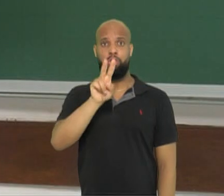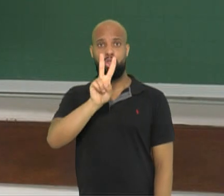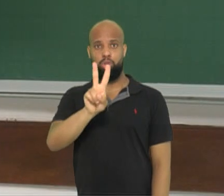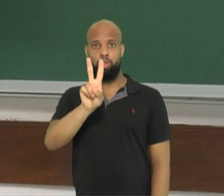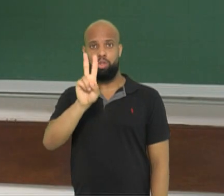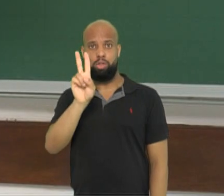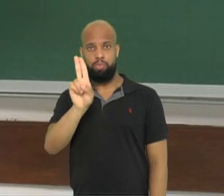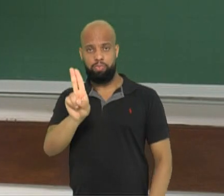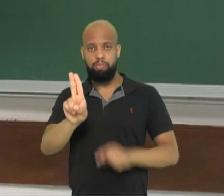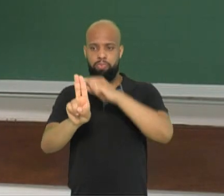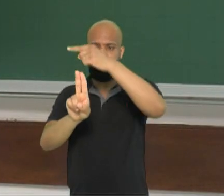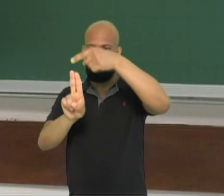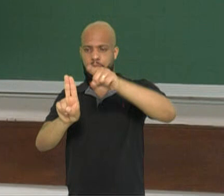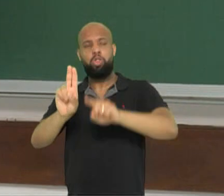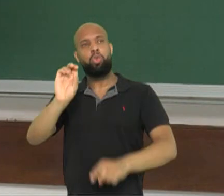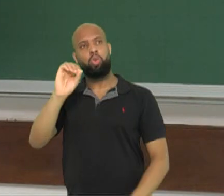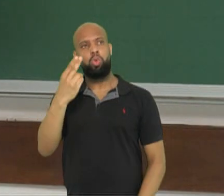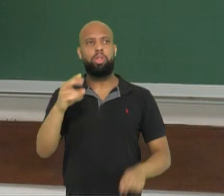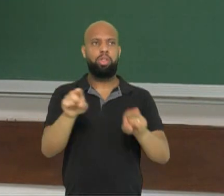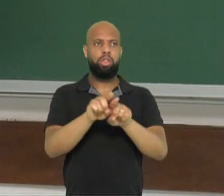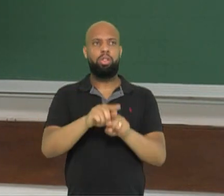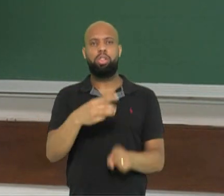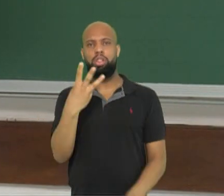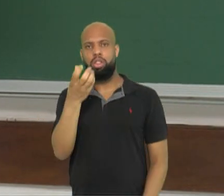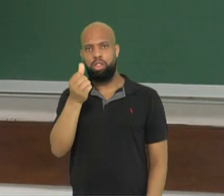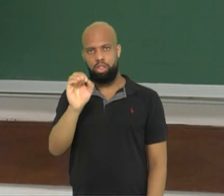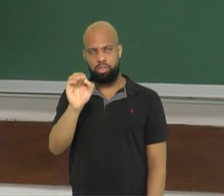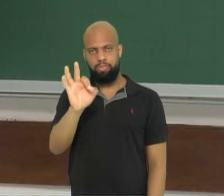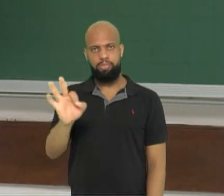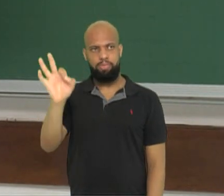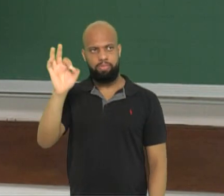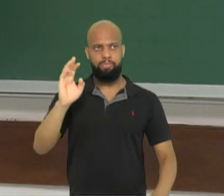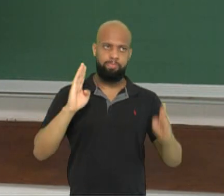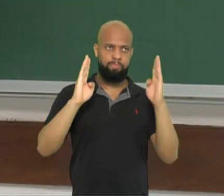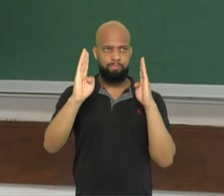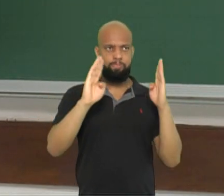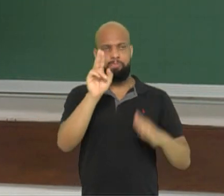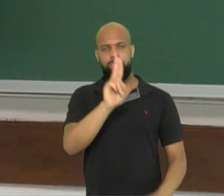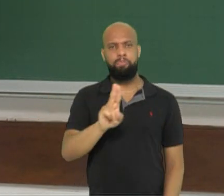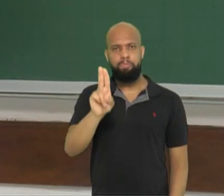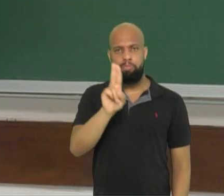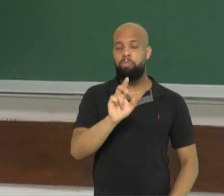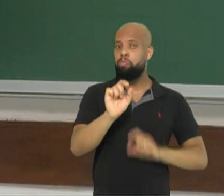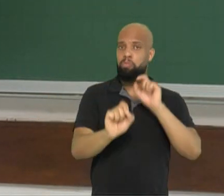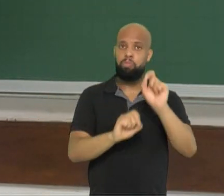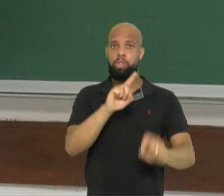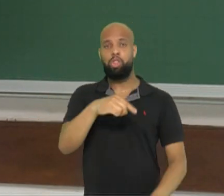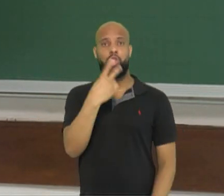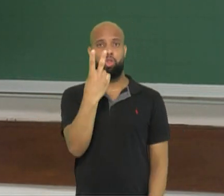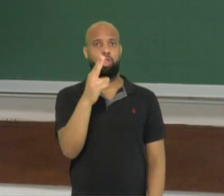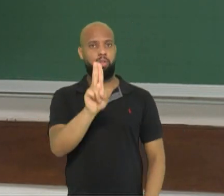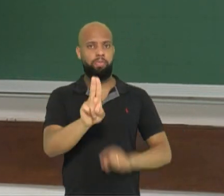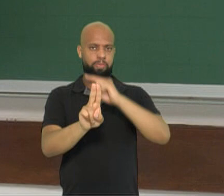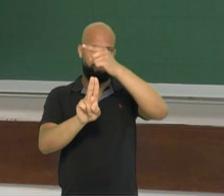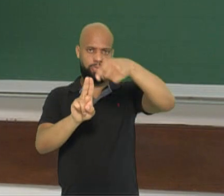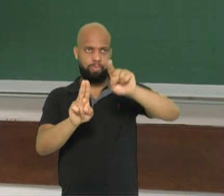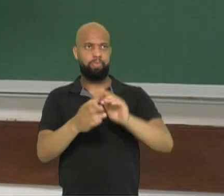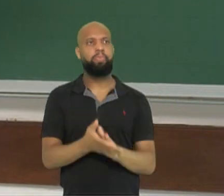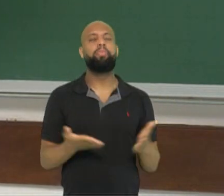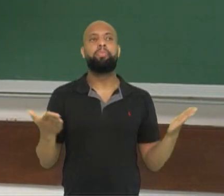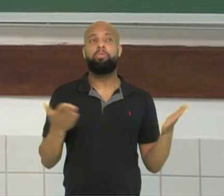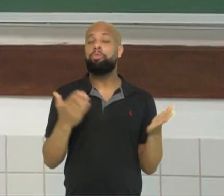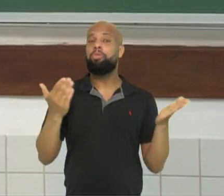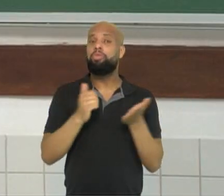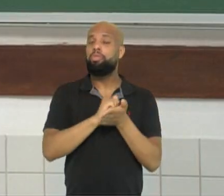ou 360 graus, tá? A gente usa, para responder período, a gente usa sempre esse 2π, ok? Bom,